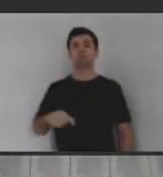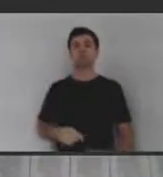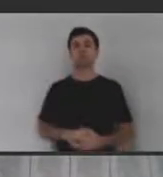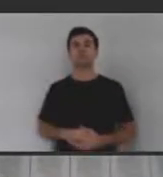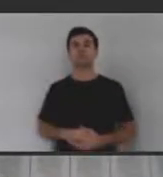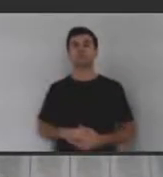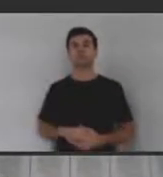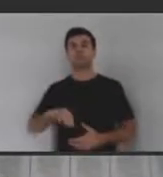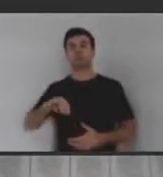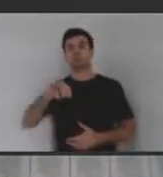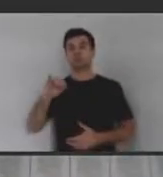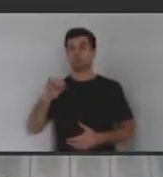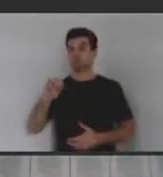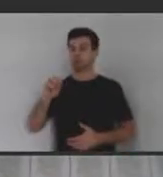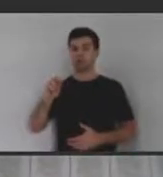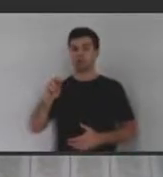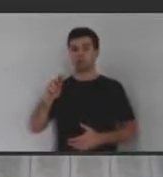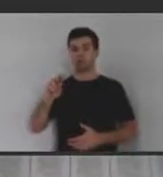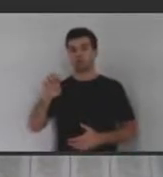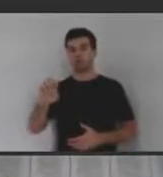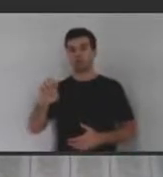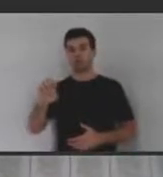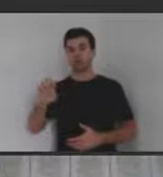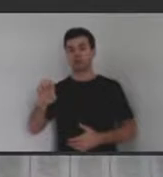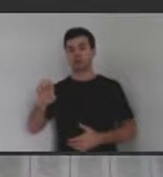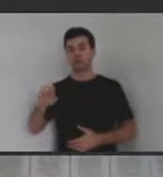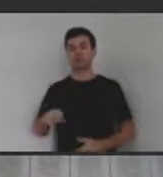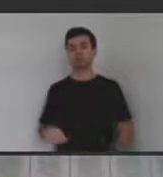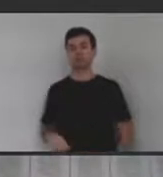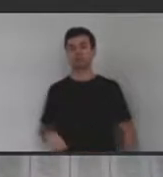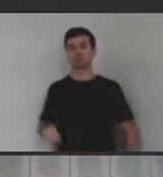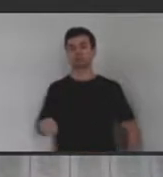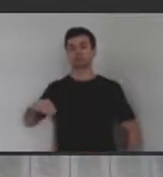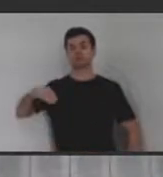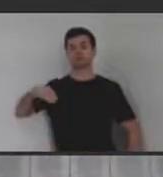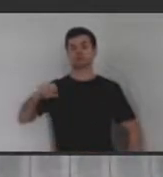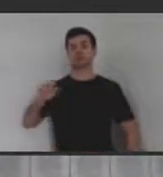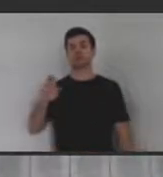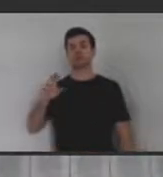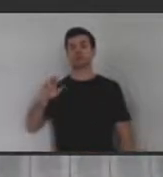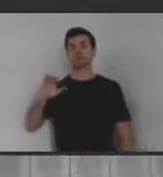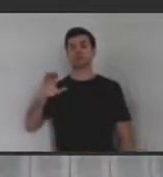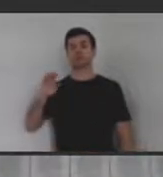Josué Cardoso, presente, Márcio Brianês,